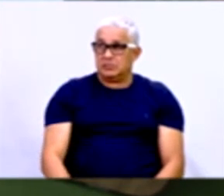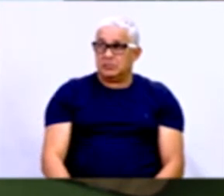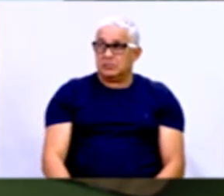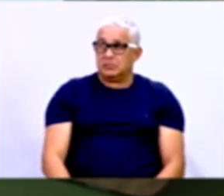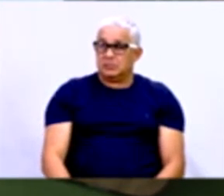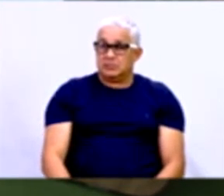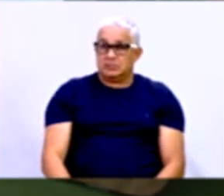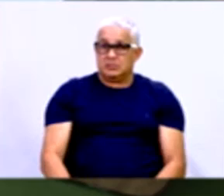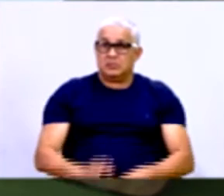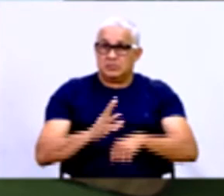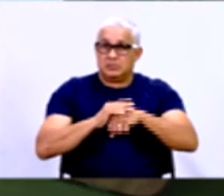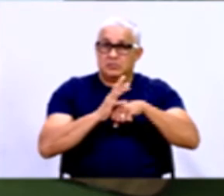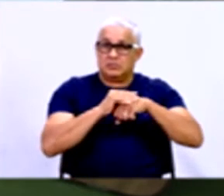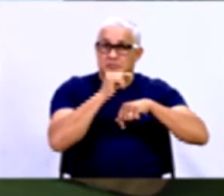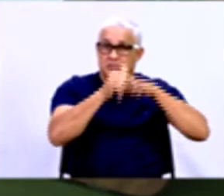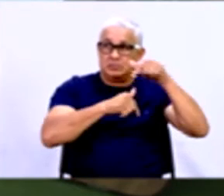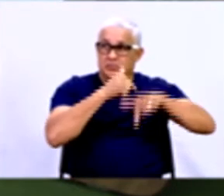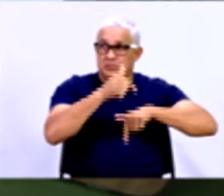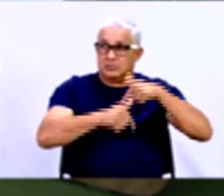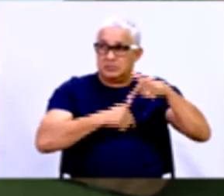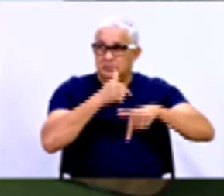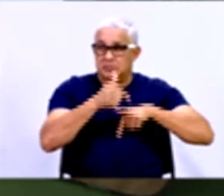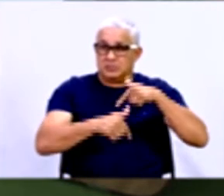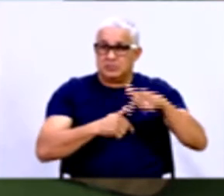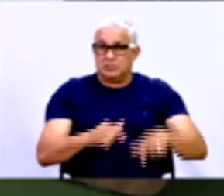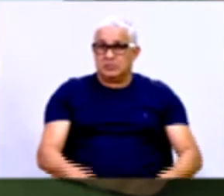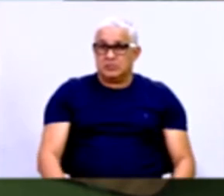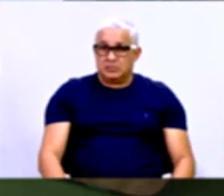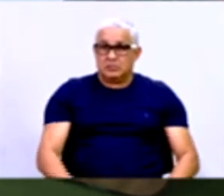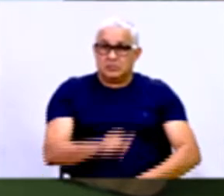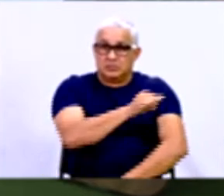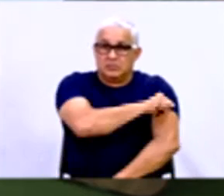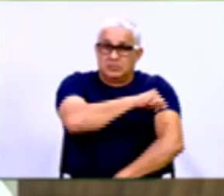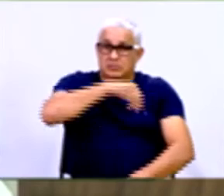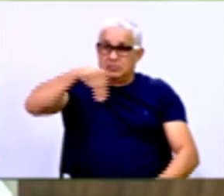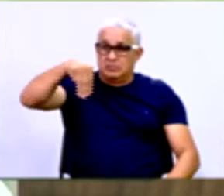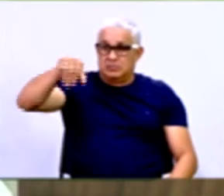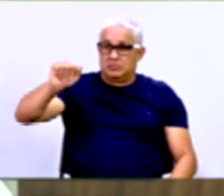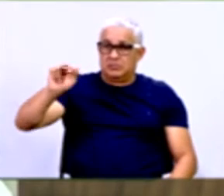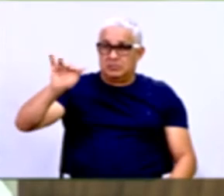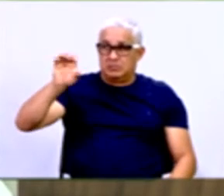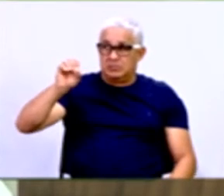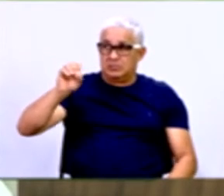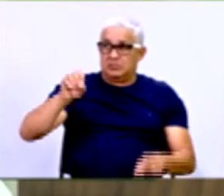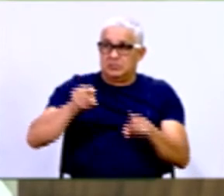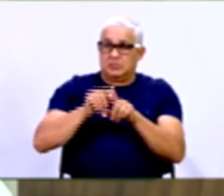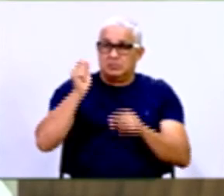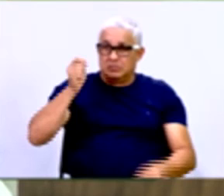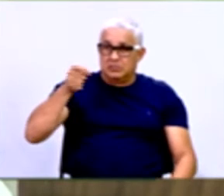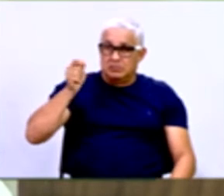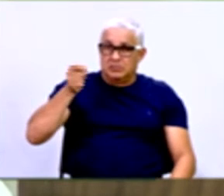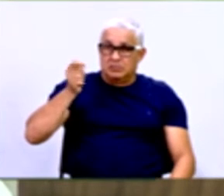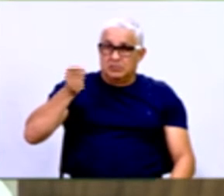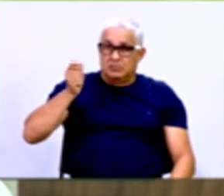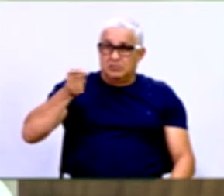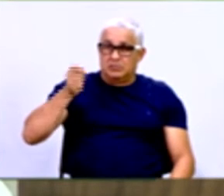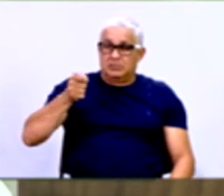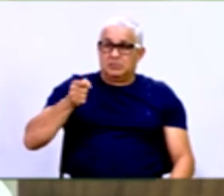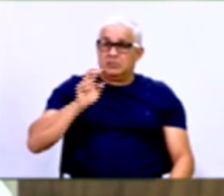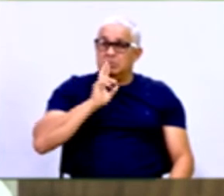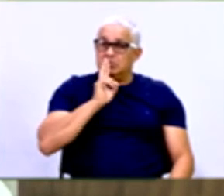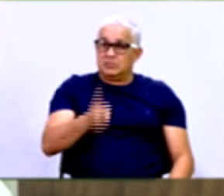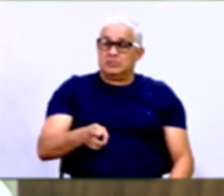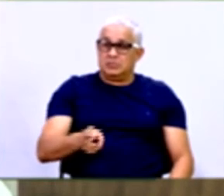doença do trabalho. O aluno Mário Sérgio, de Machadinho do Oeste, respondeu